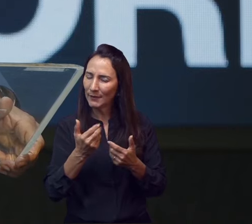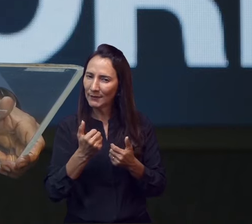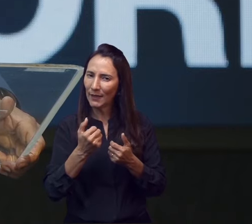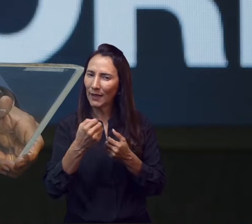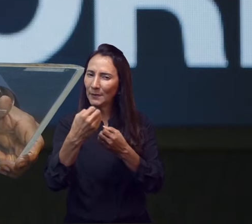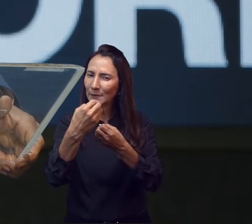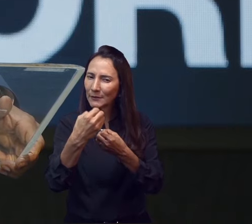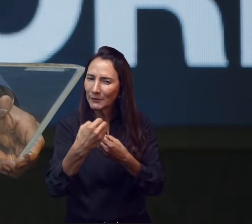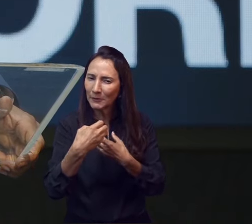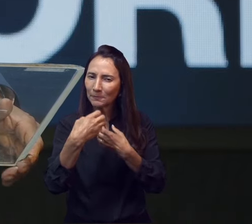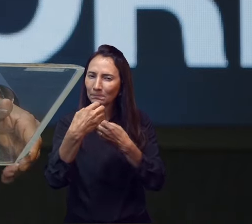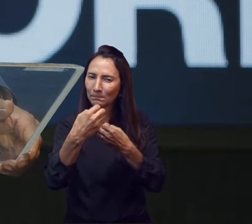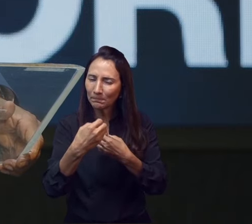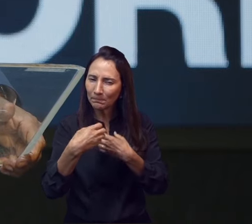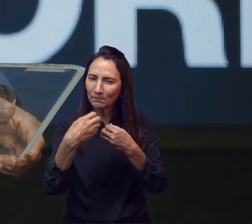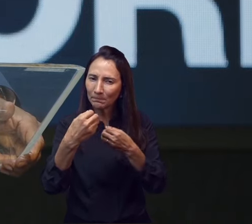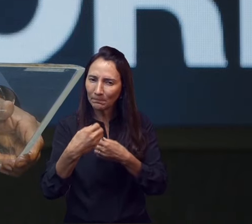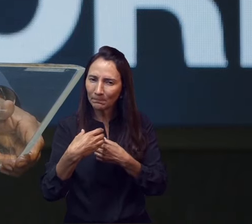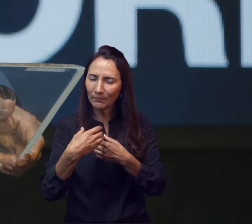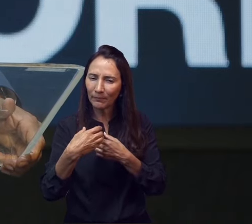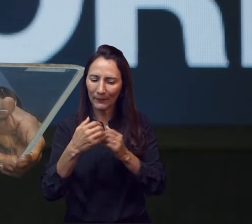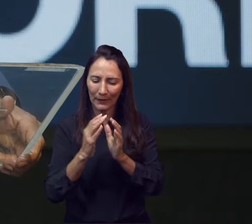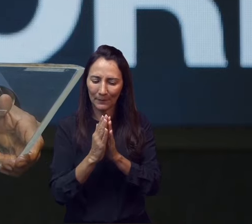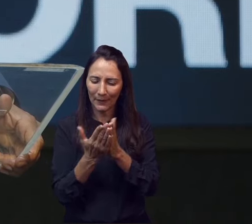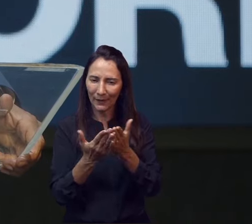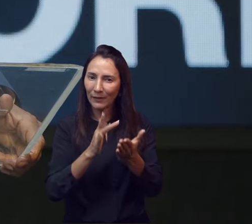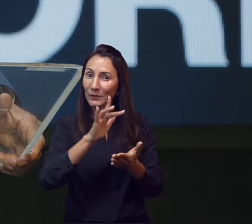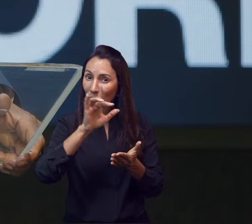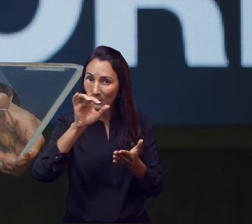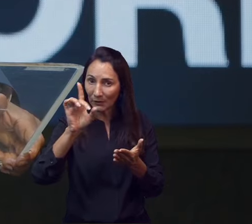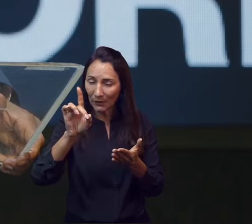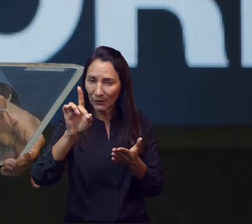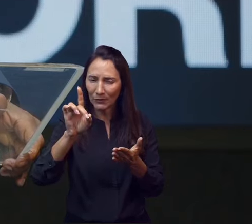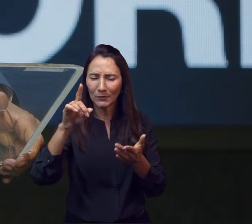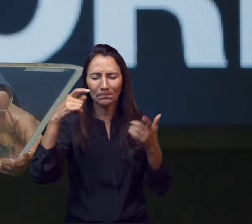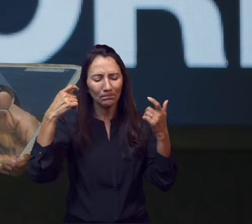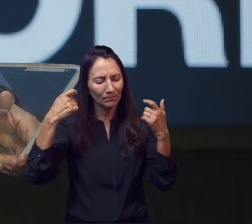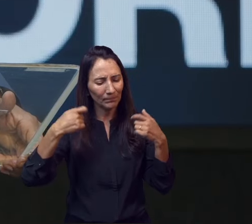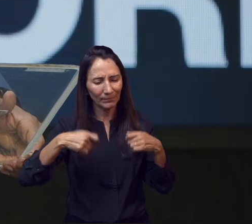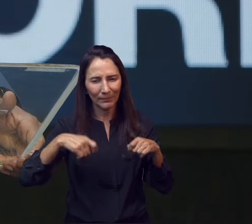na palavra de Cristo deve repartir